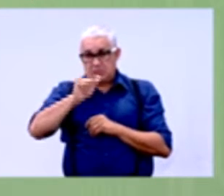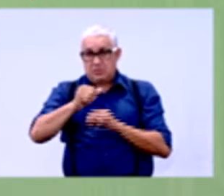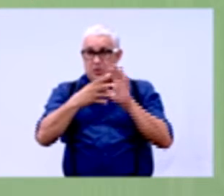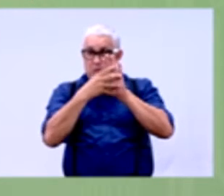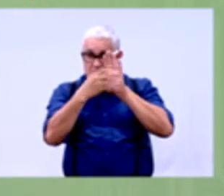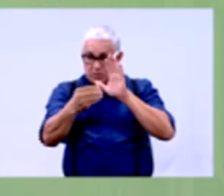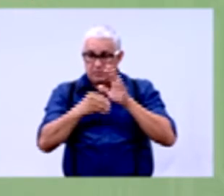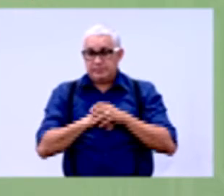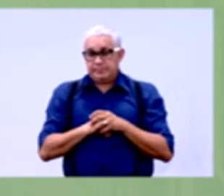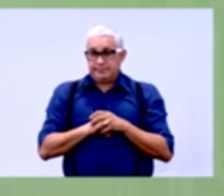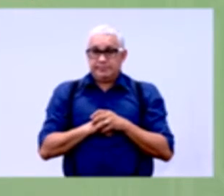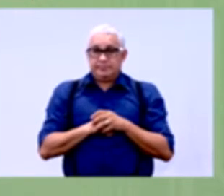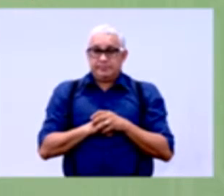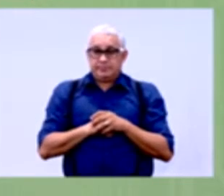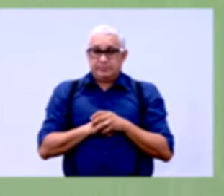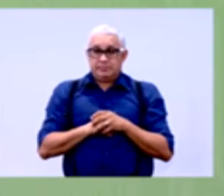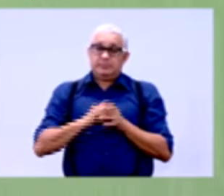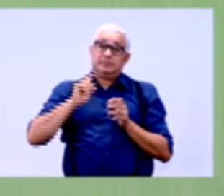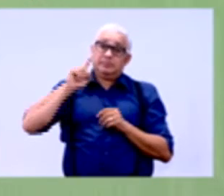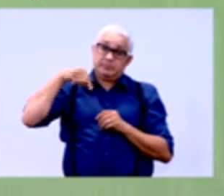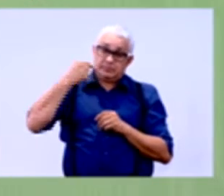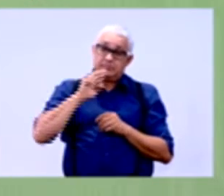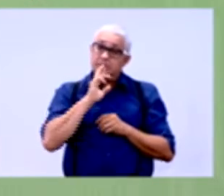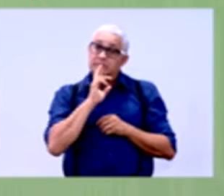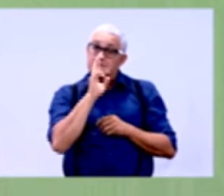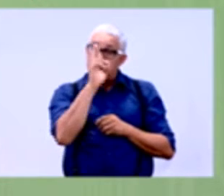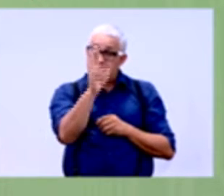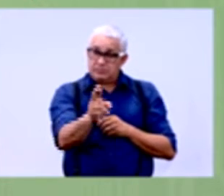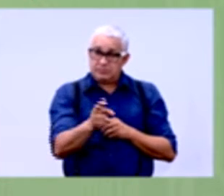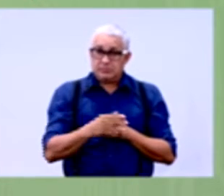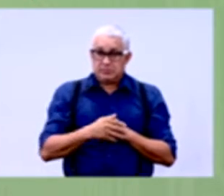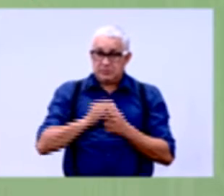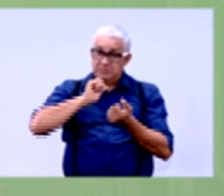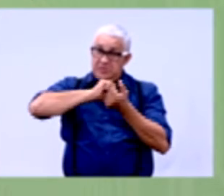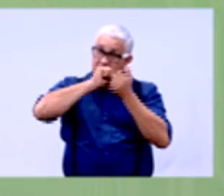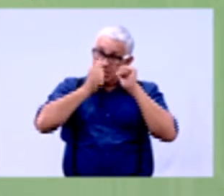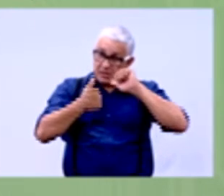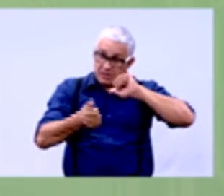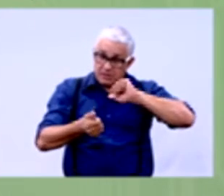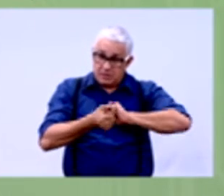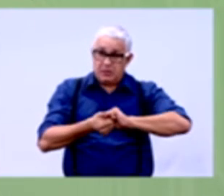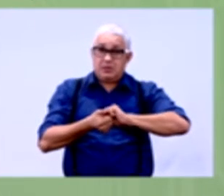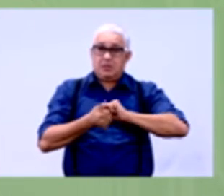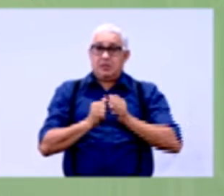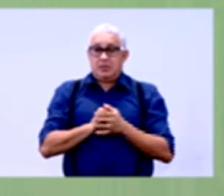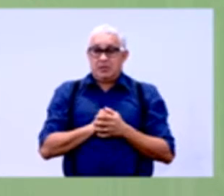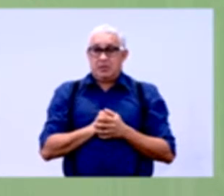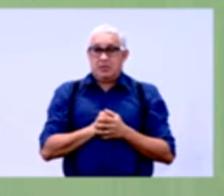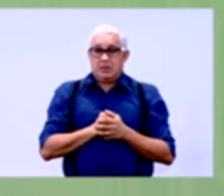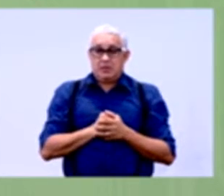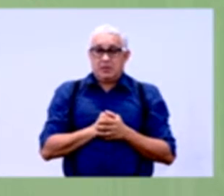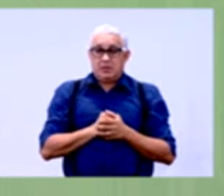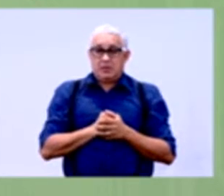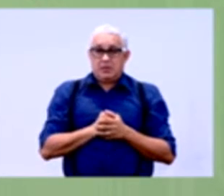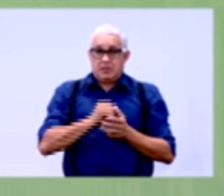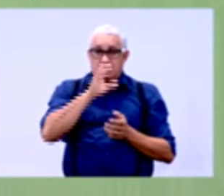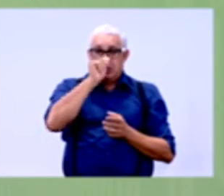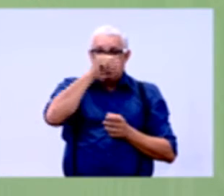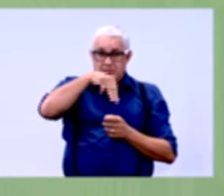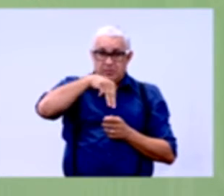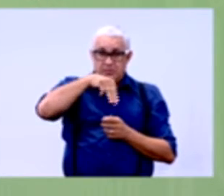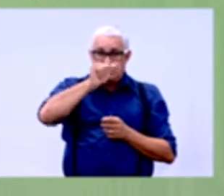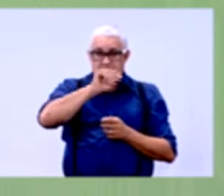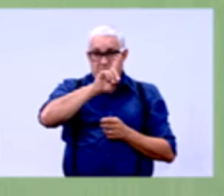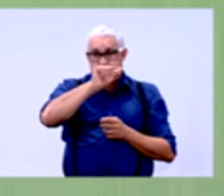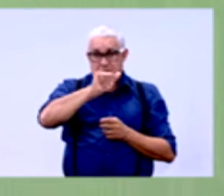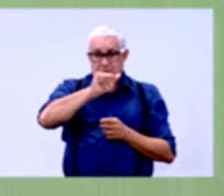para a camada de negócios e responder da forma mais adequada para a camada de visão.